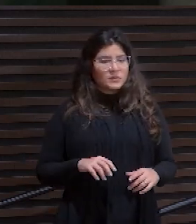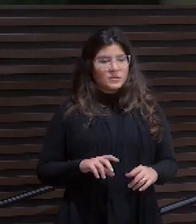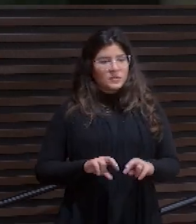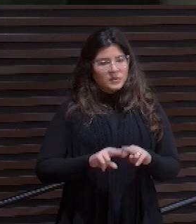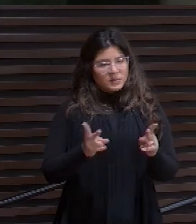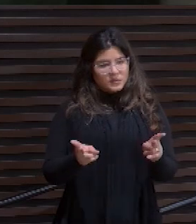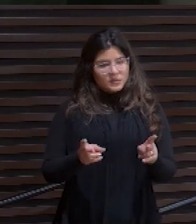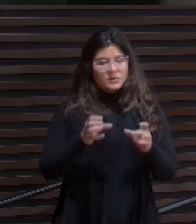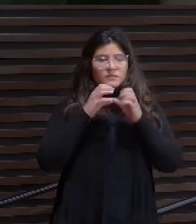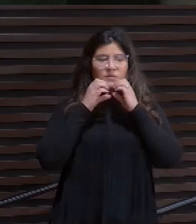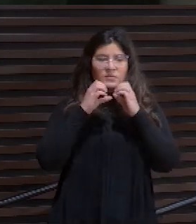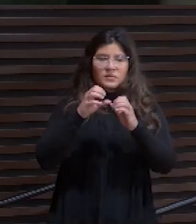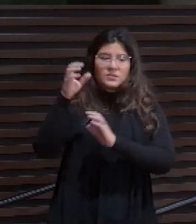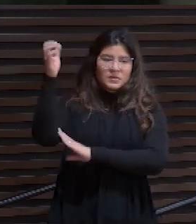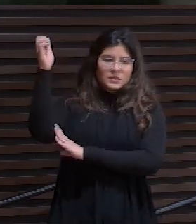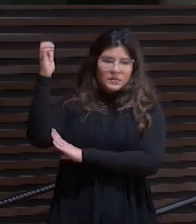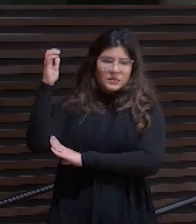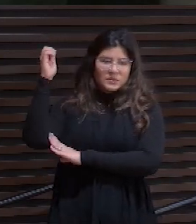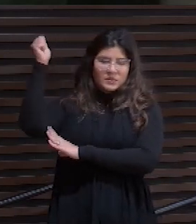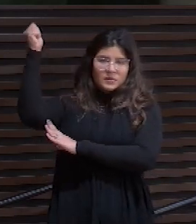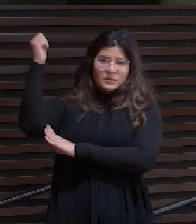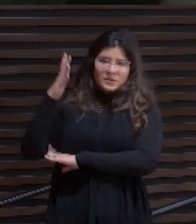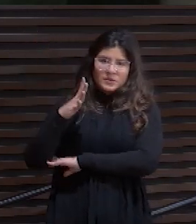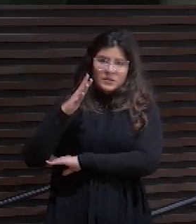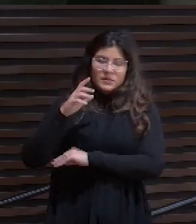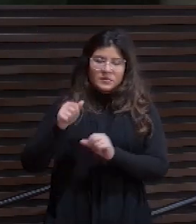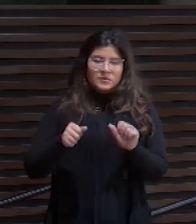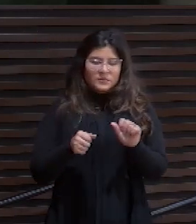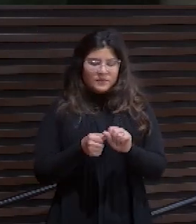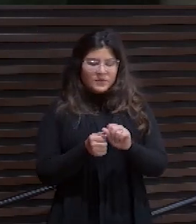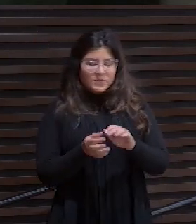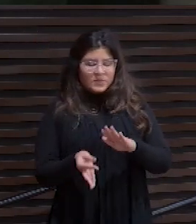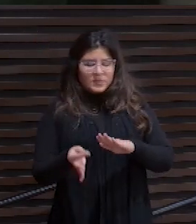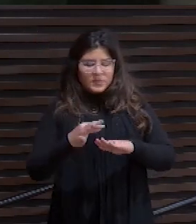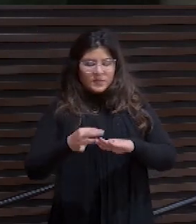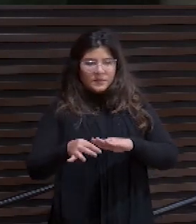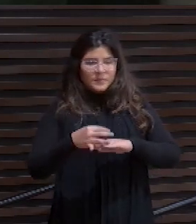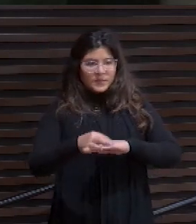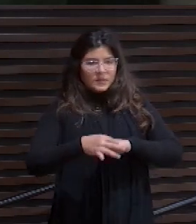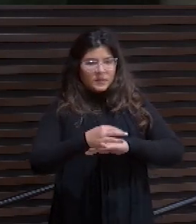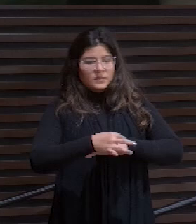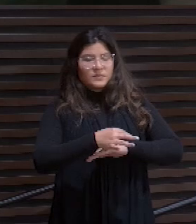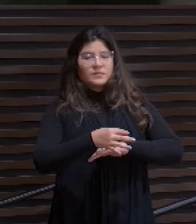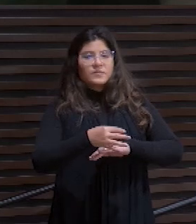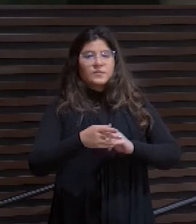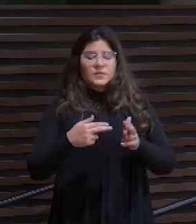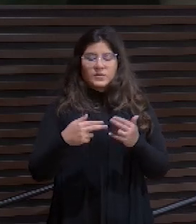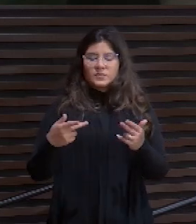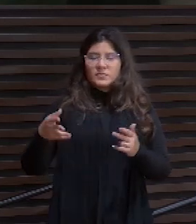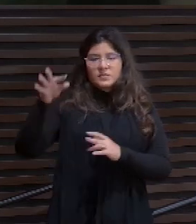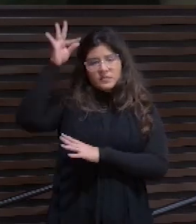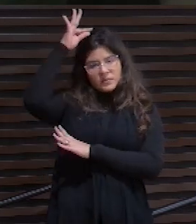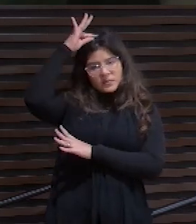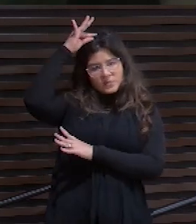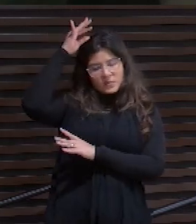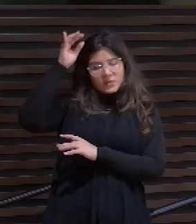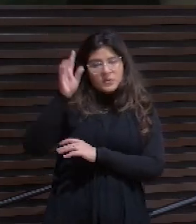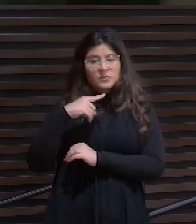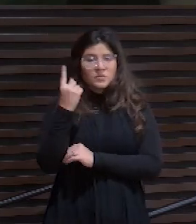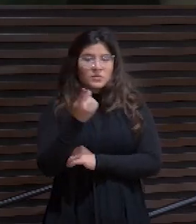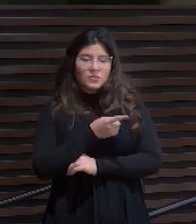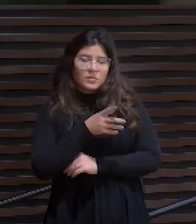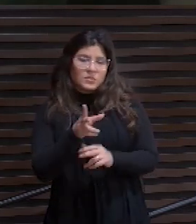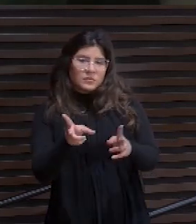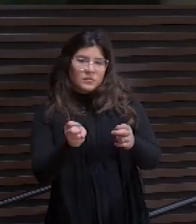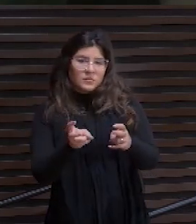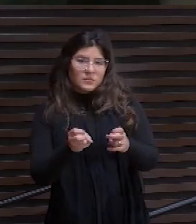da graça, e fazer remendo de fato com as coisas espirituais. Quando nós observamos